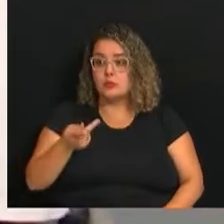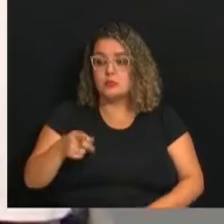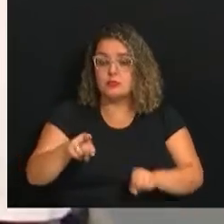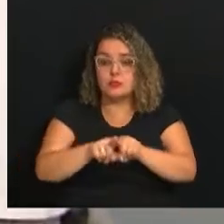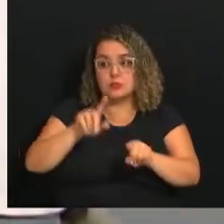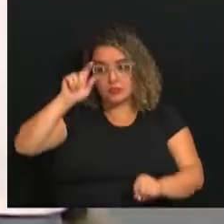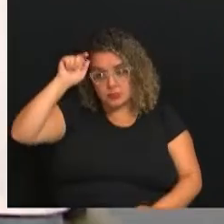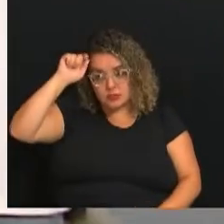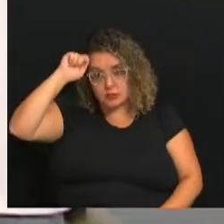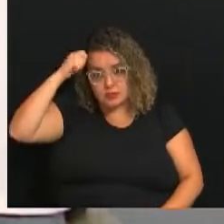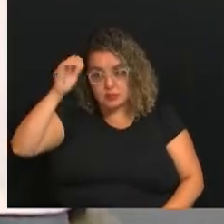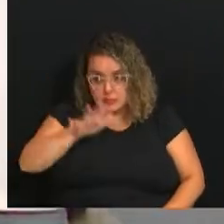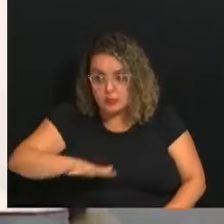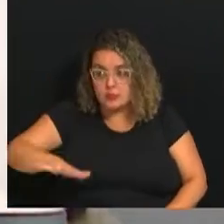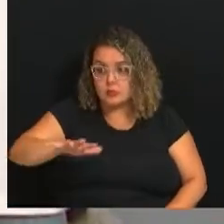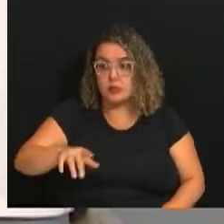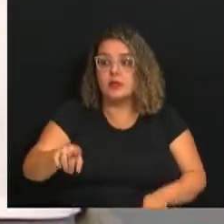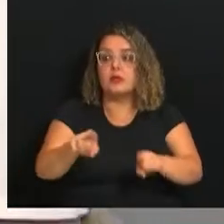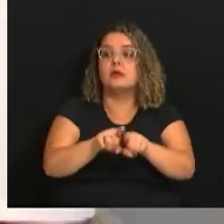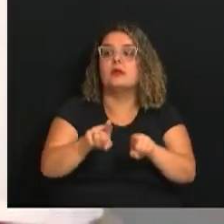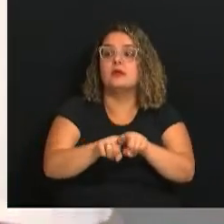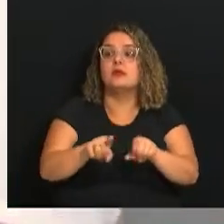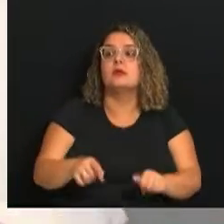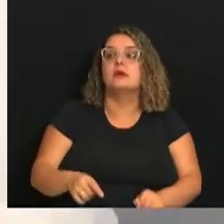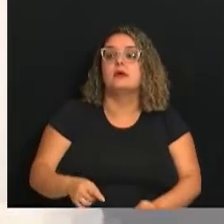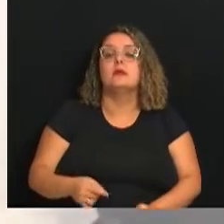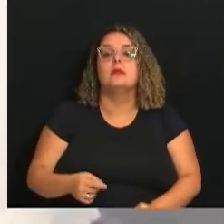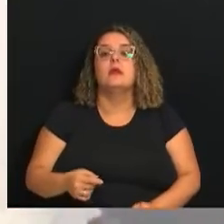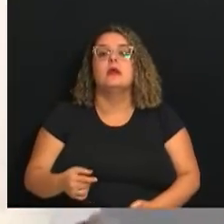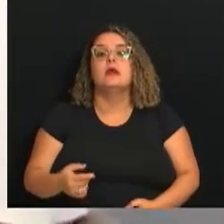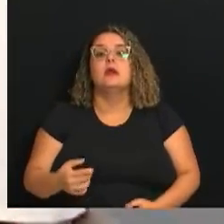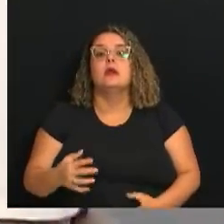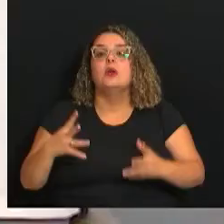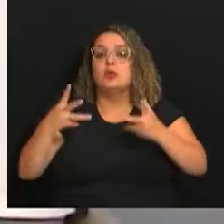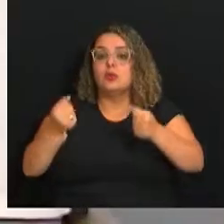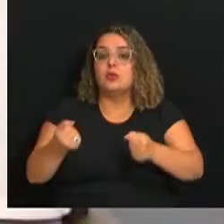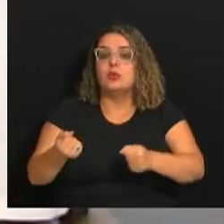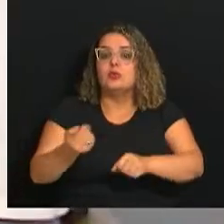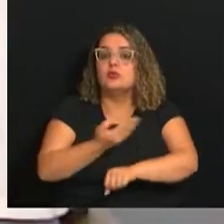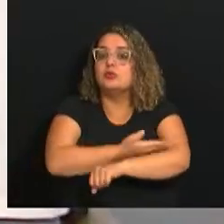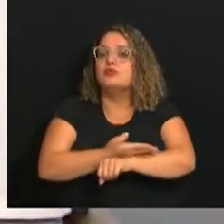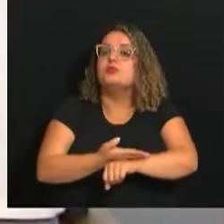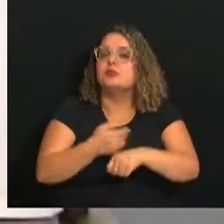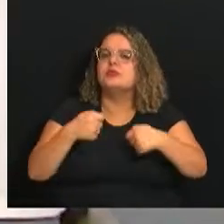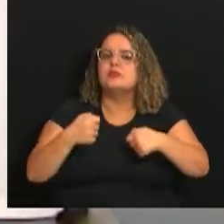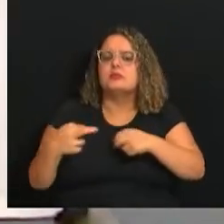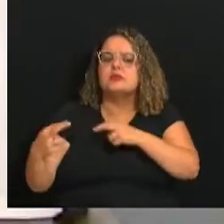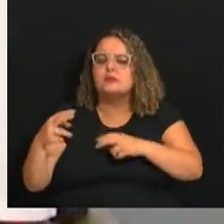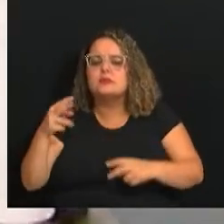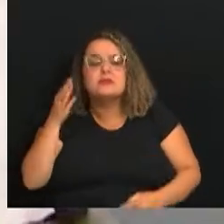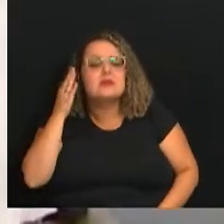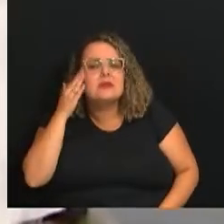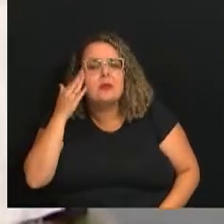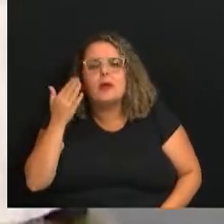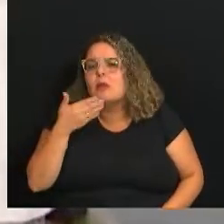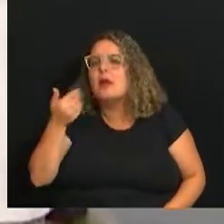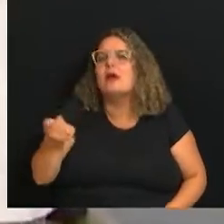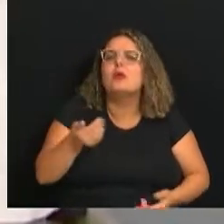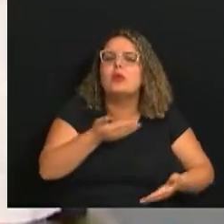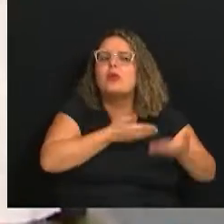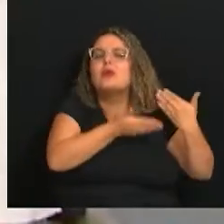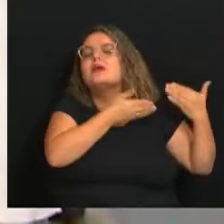conta para o pessoal que está assistindo, que gostou da ideia da casa e tudo mais, qual que é o principal objetivo, a finalidade daqui, TC? Bom, a Tainã